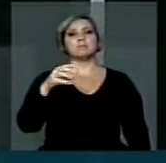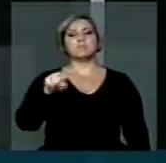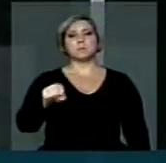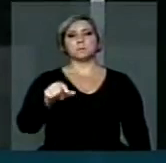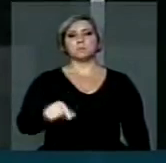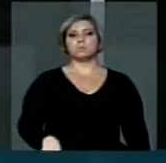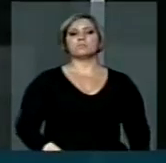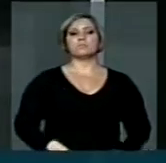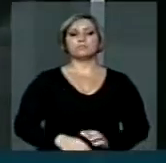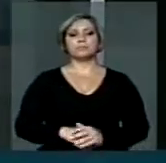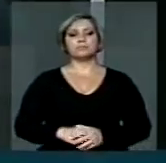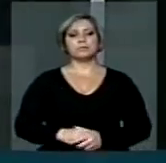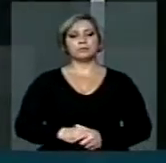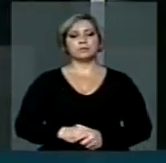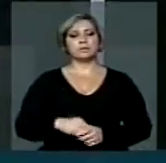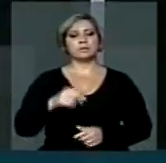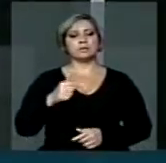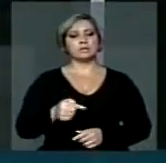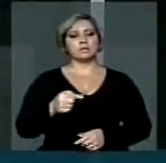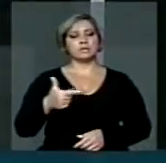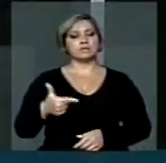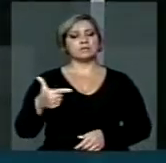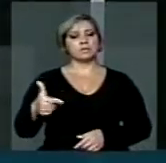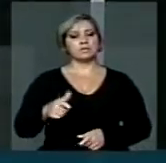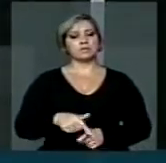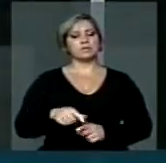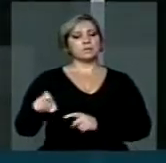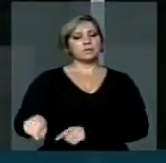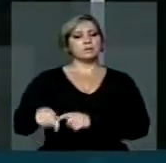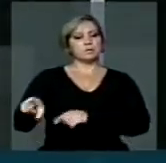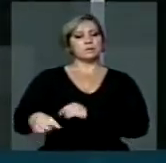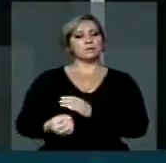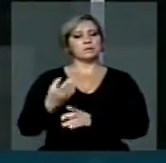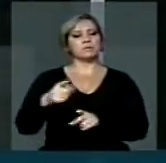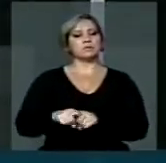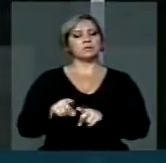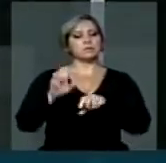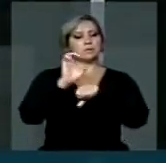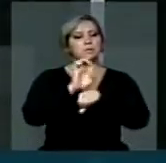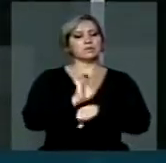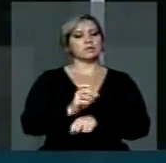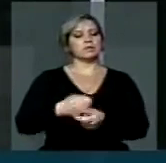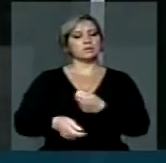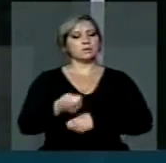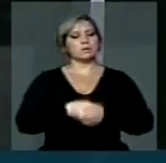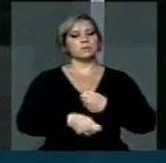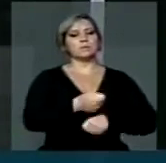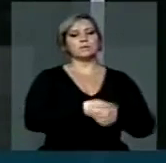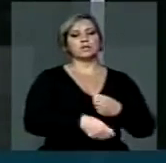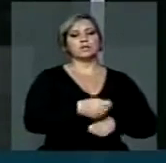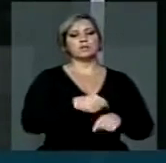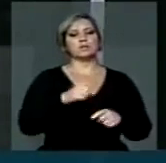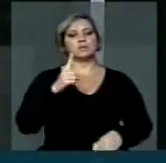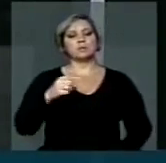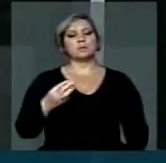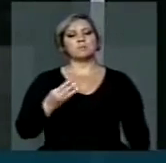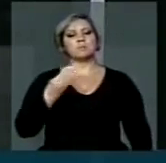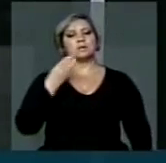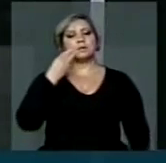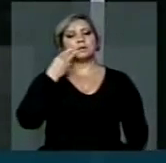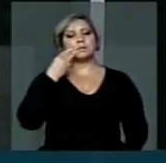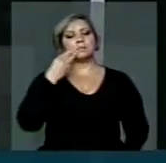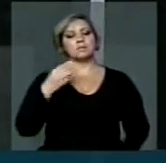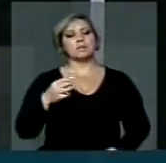R$ 3.494.000. 722 agricultores nos 16 municípios do Estado comercializaram 1 milhão e 200